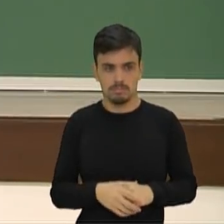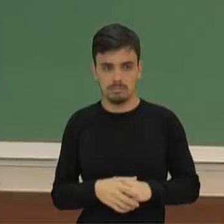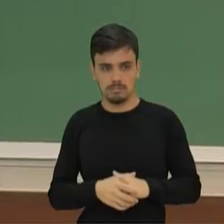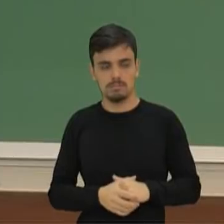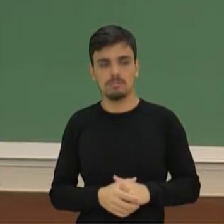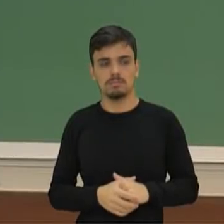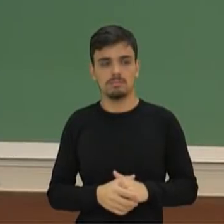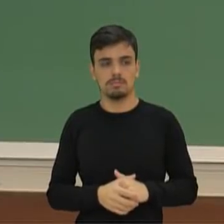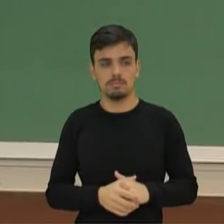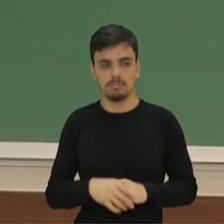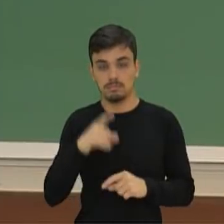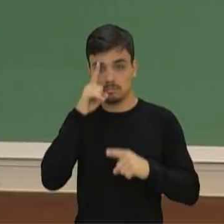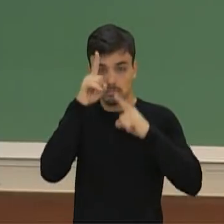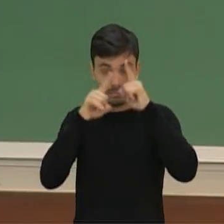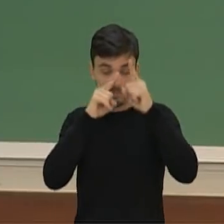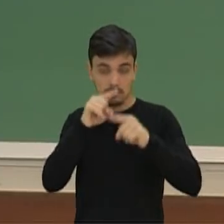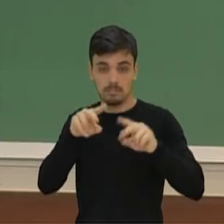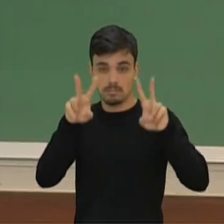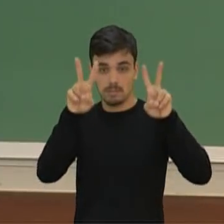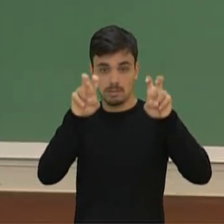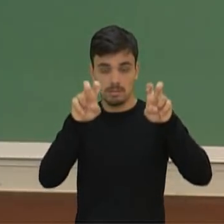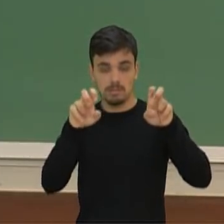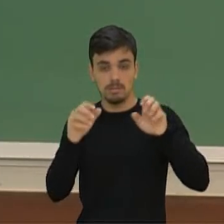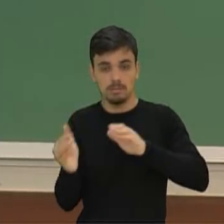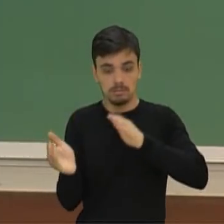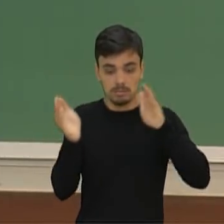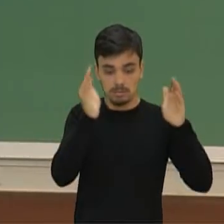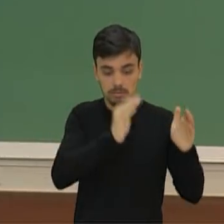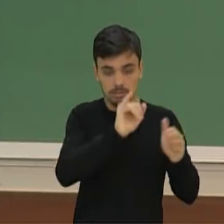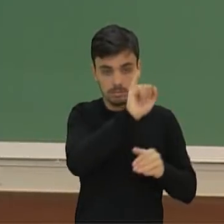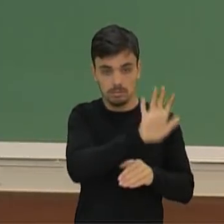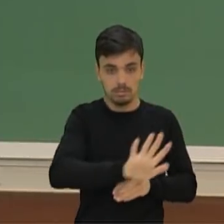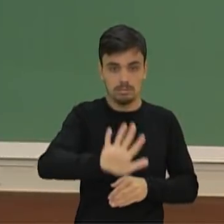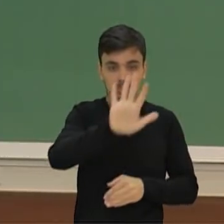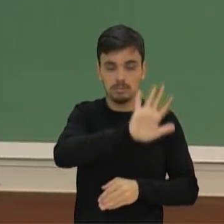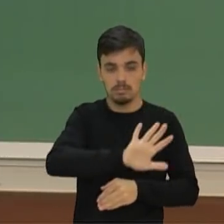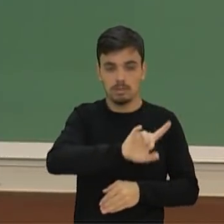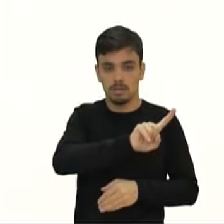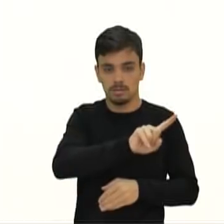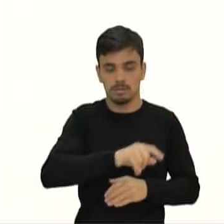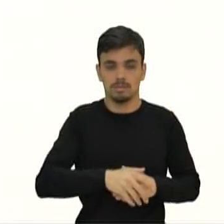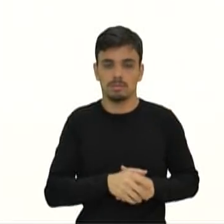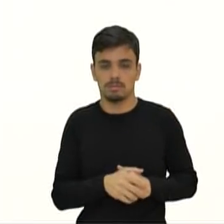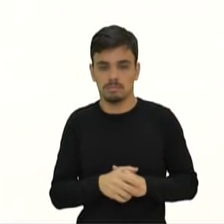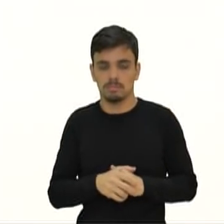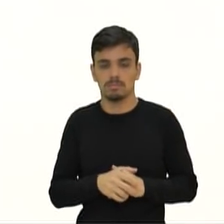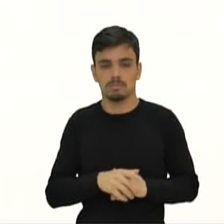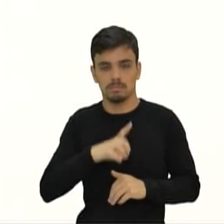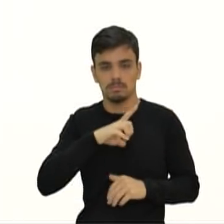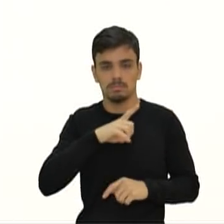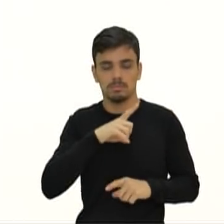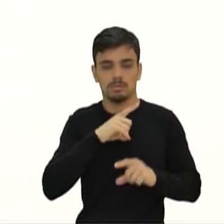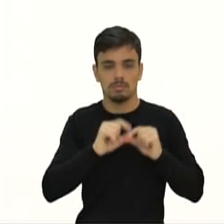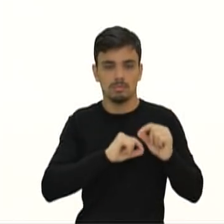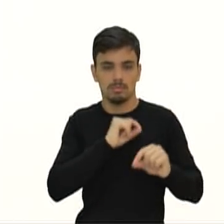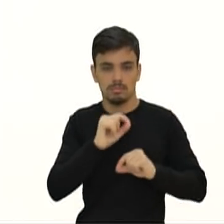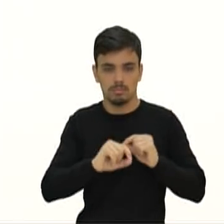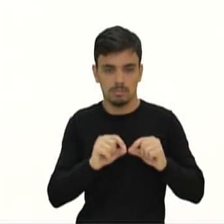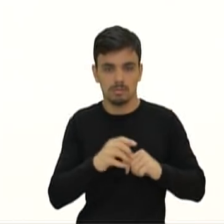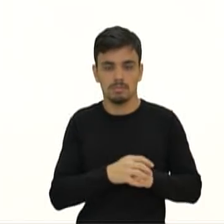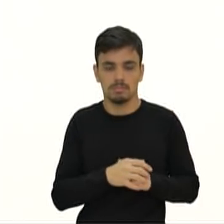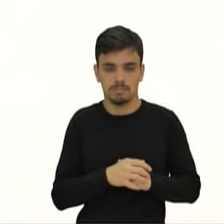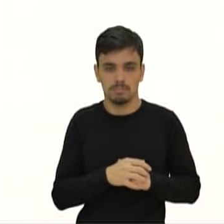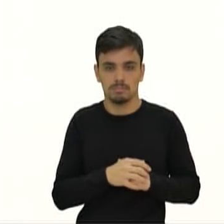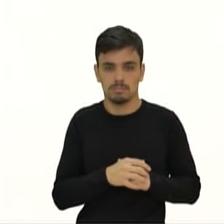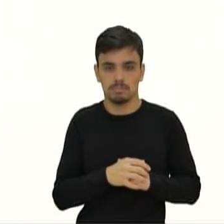Na ideia da imagem à direita, e eu quis deixar muito evidente isso para vocês, que vocês vão ter aqui, à esquerda